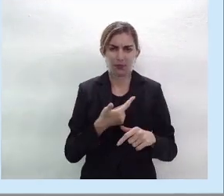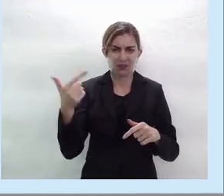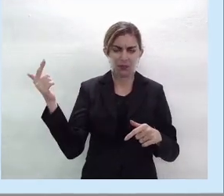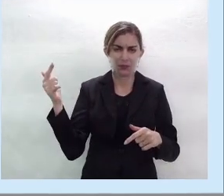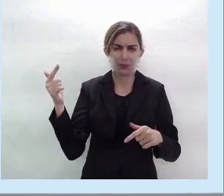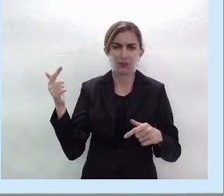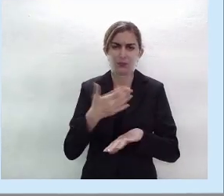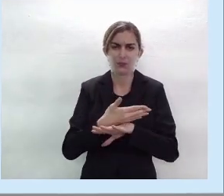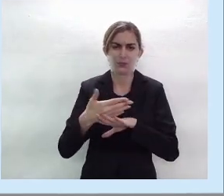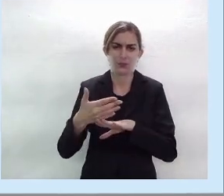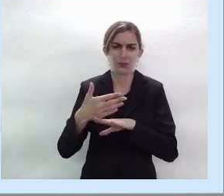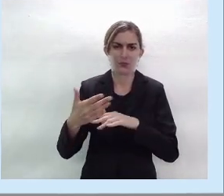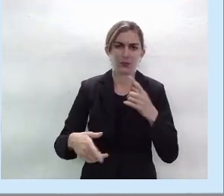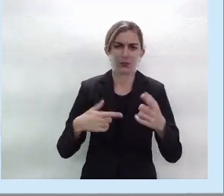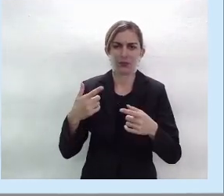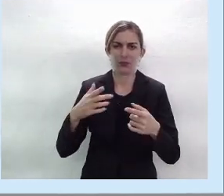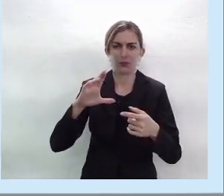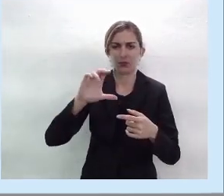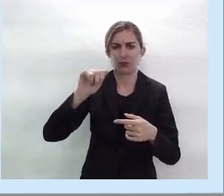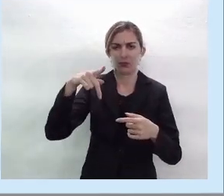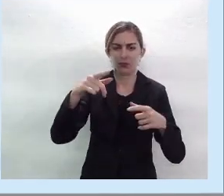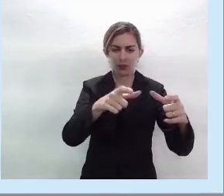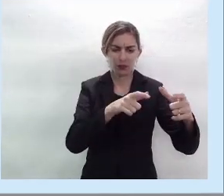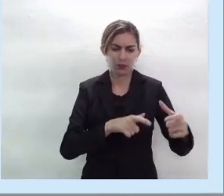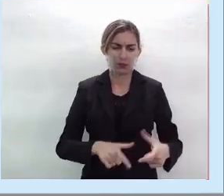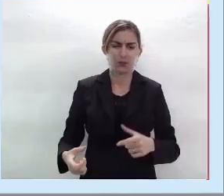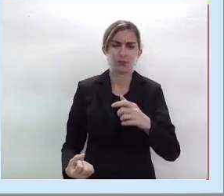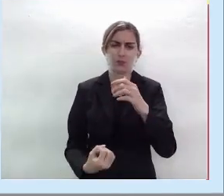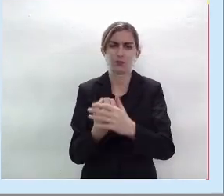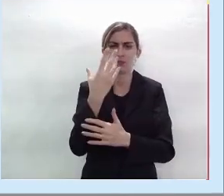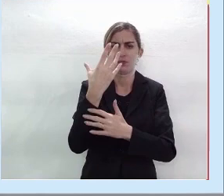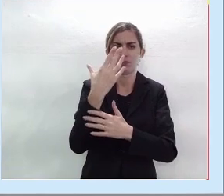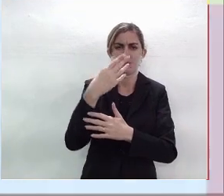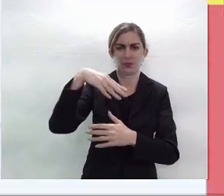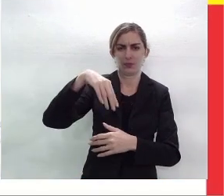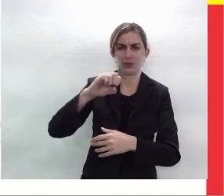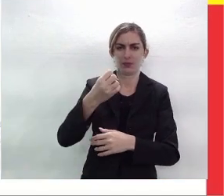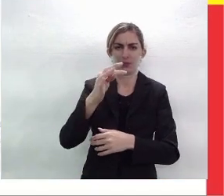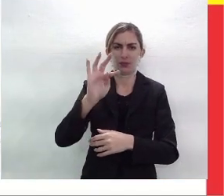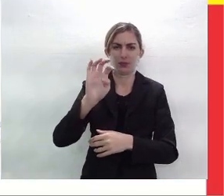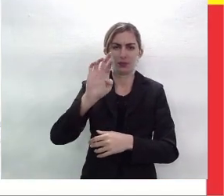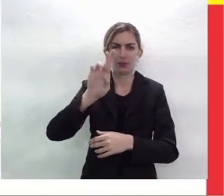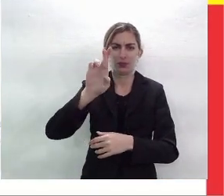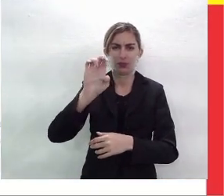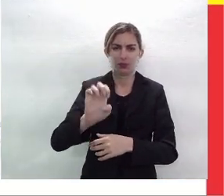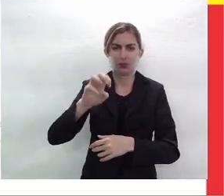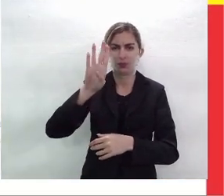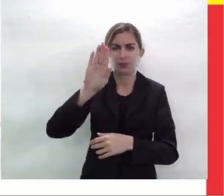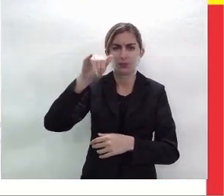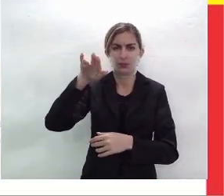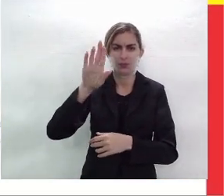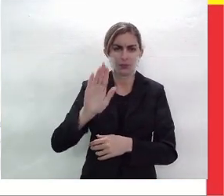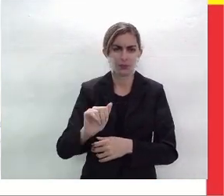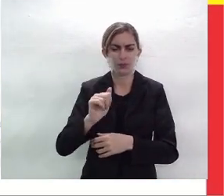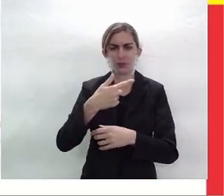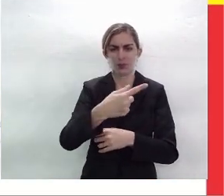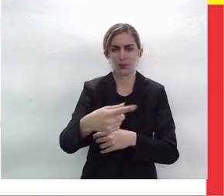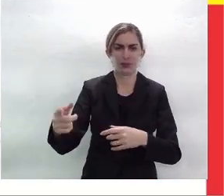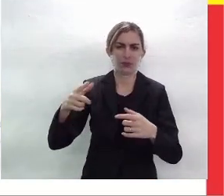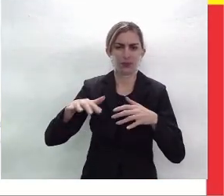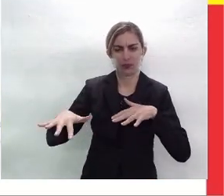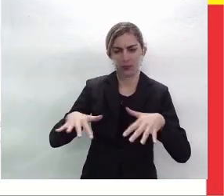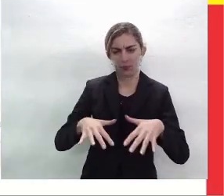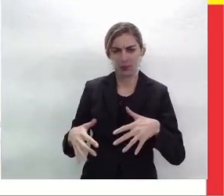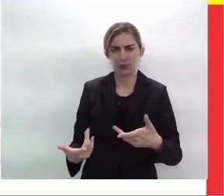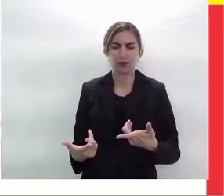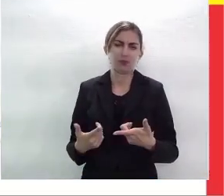diferente do outro estilo, que é a capoeira regional, que foi criado pelo mestre Bimba, né? E aí na capoeira